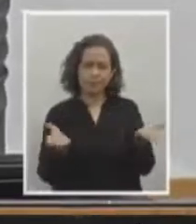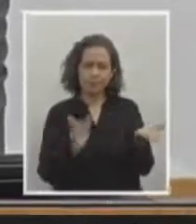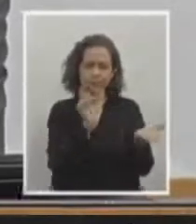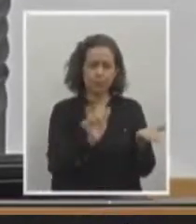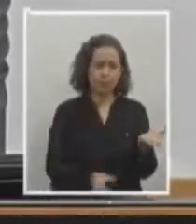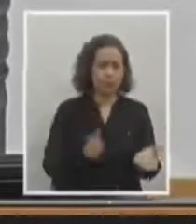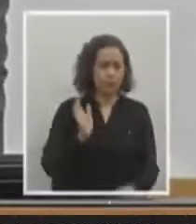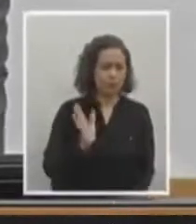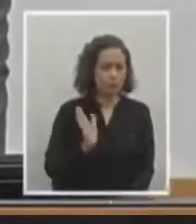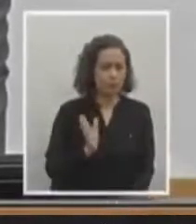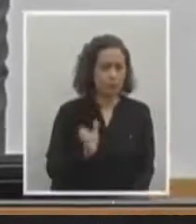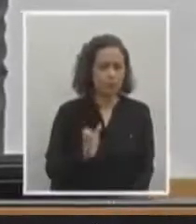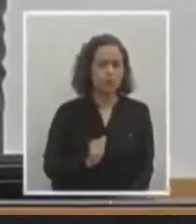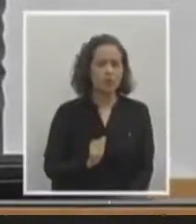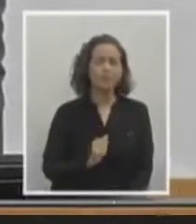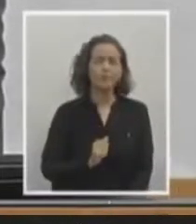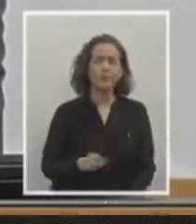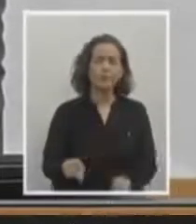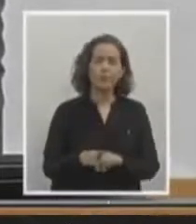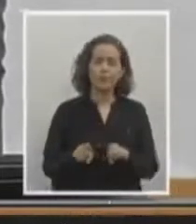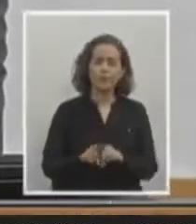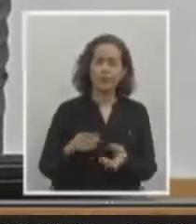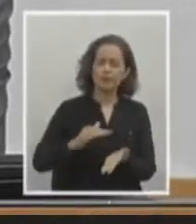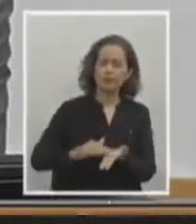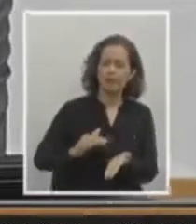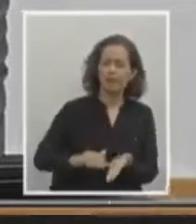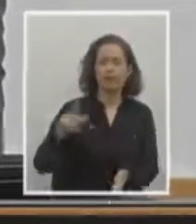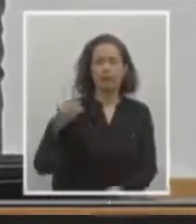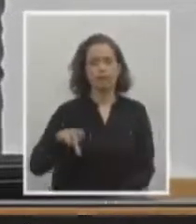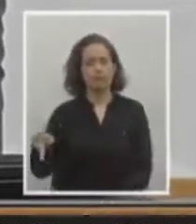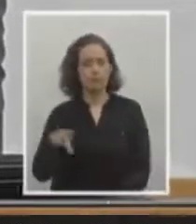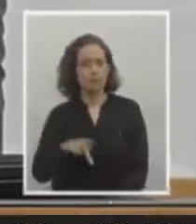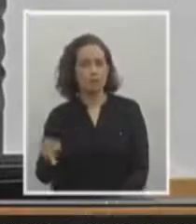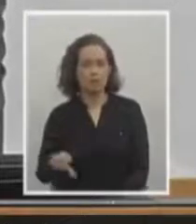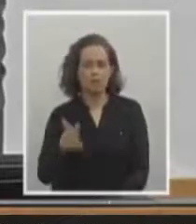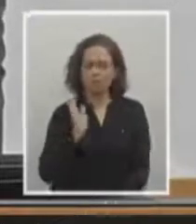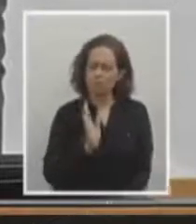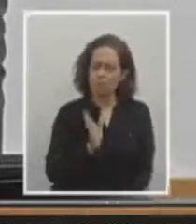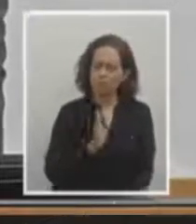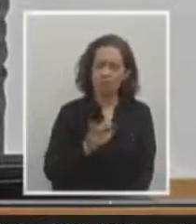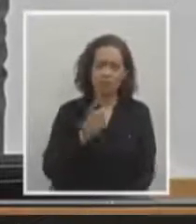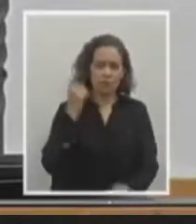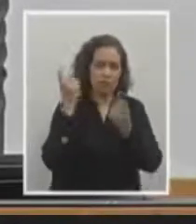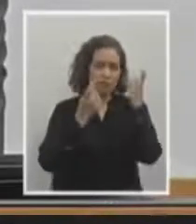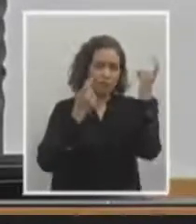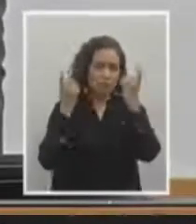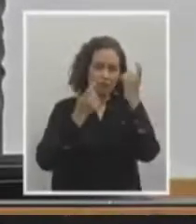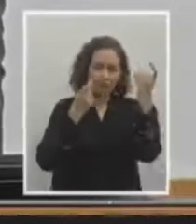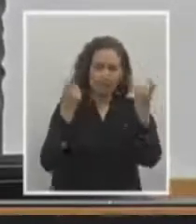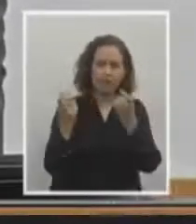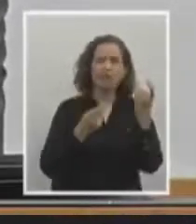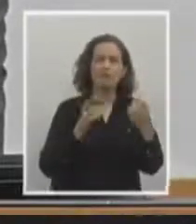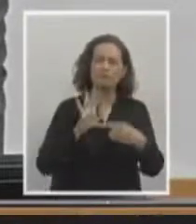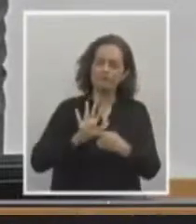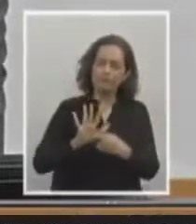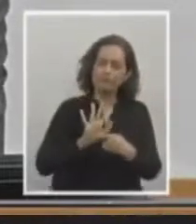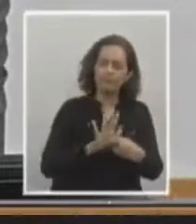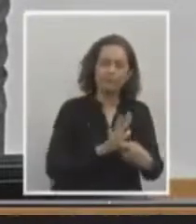professoras, já estivemos com a secretária, já levamos a preocupação né, com alguns equívocos dessa nota